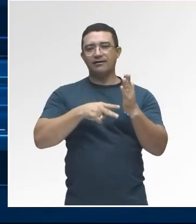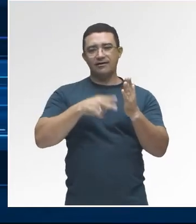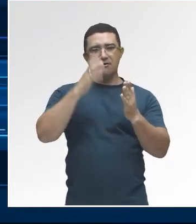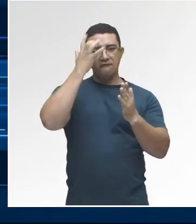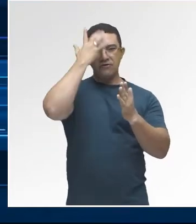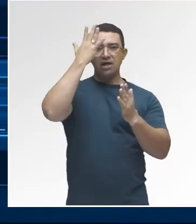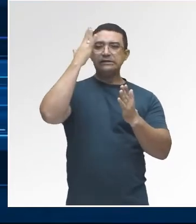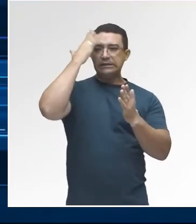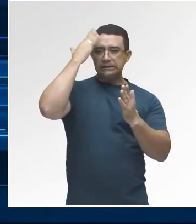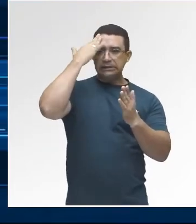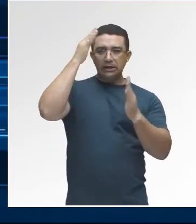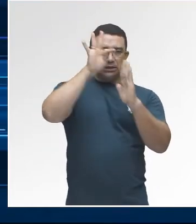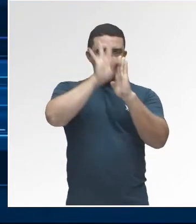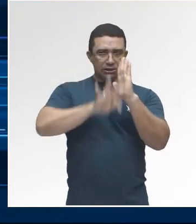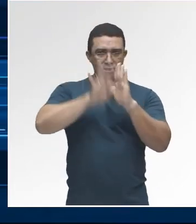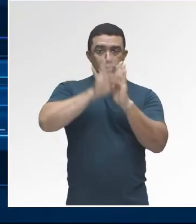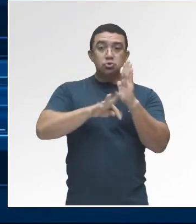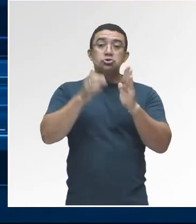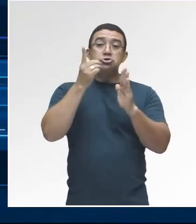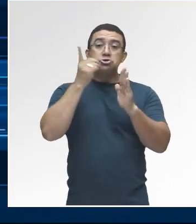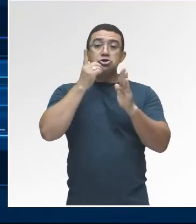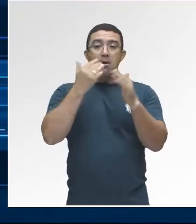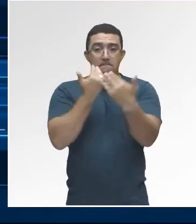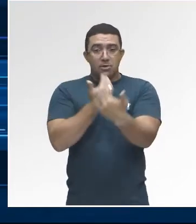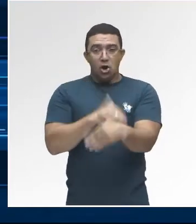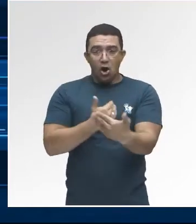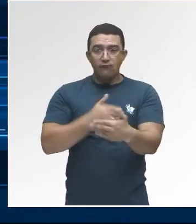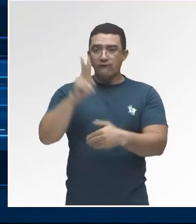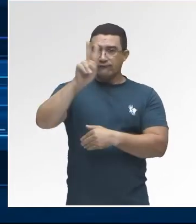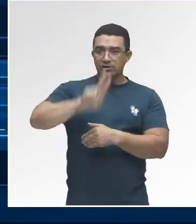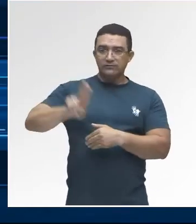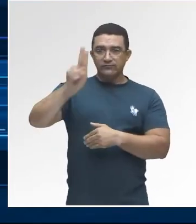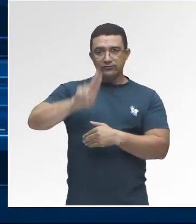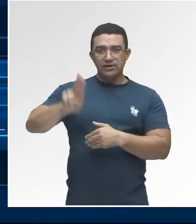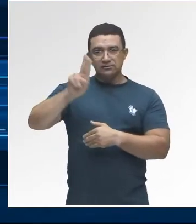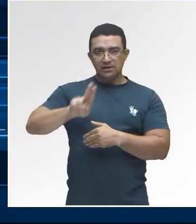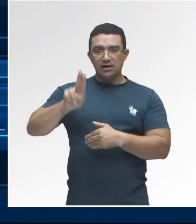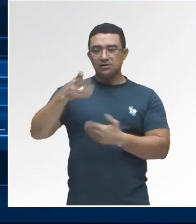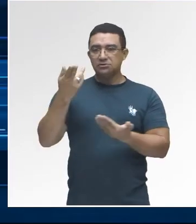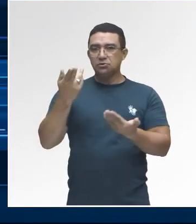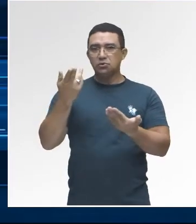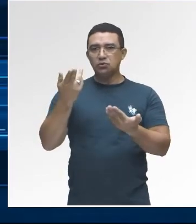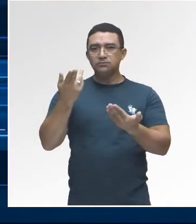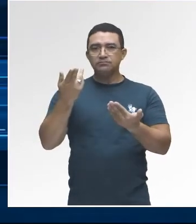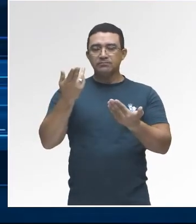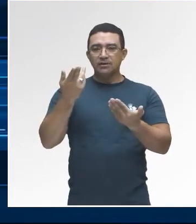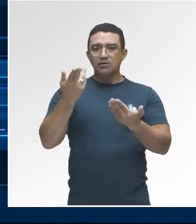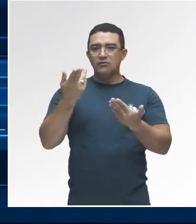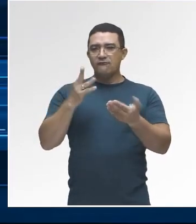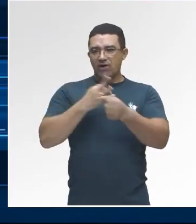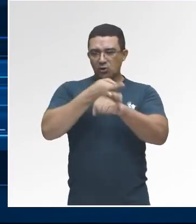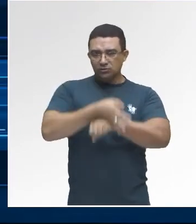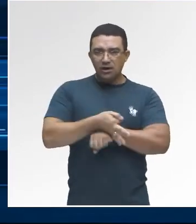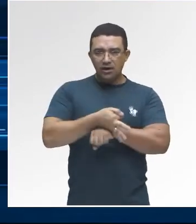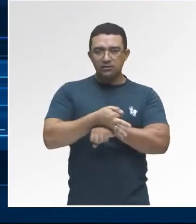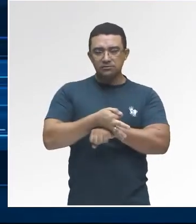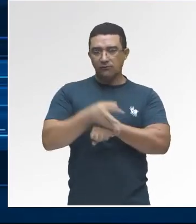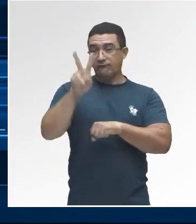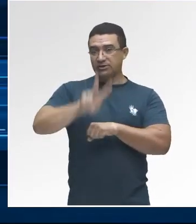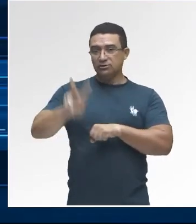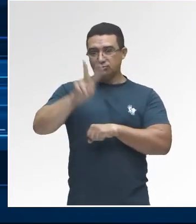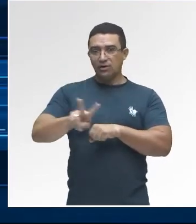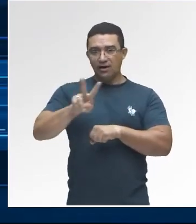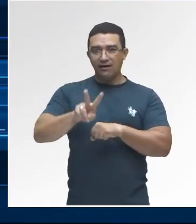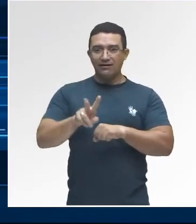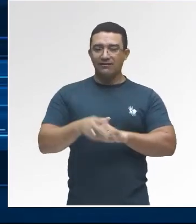as cognate words. Isso mesmo. Então, quando você está perdido, não sabe para onde você vai, cognate words,